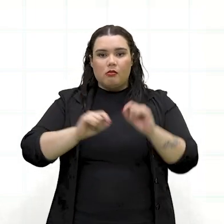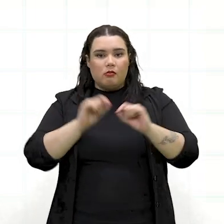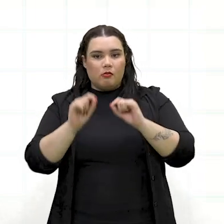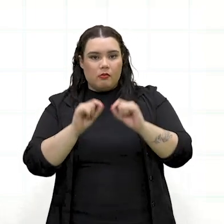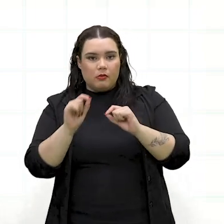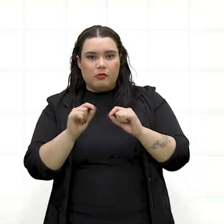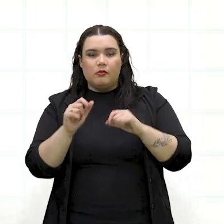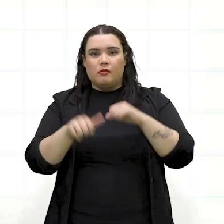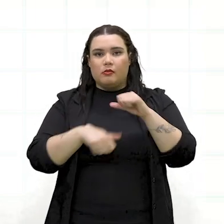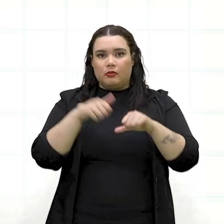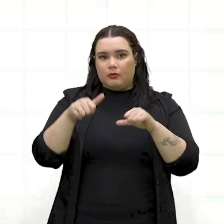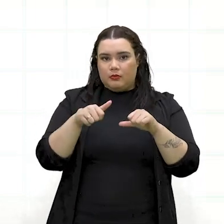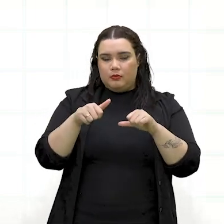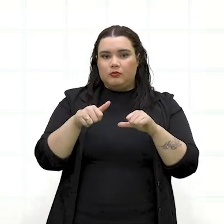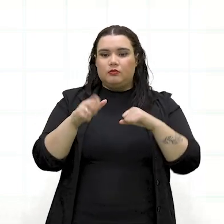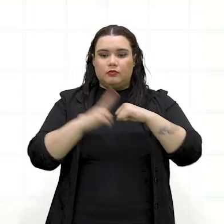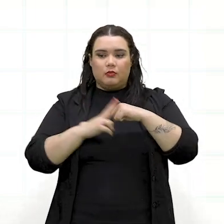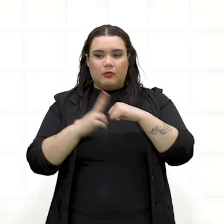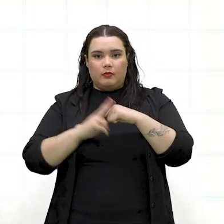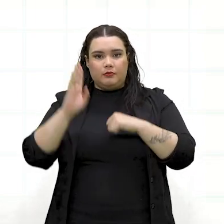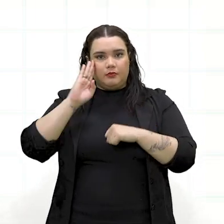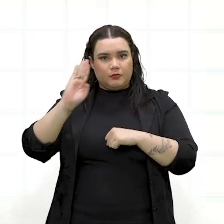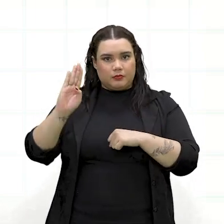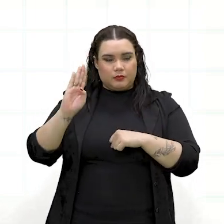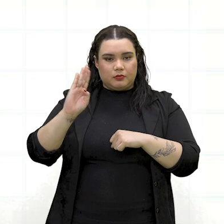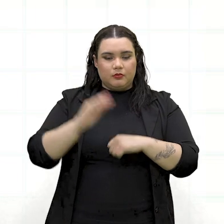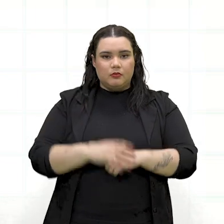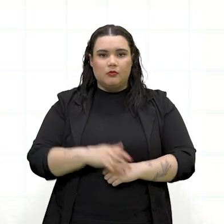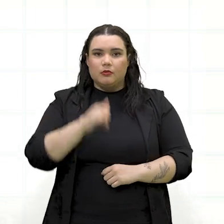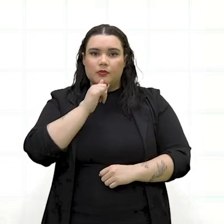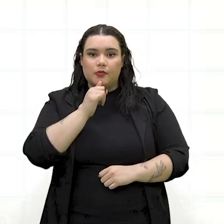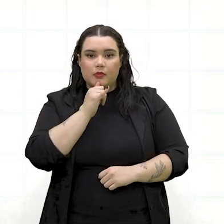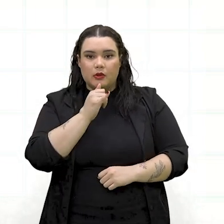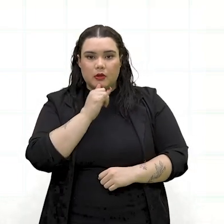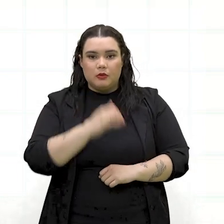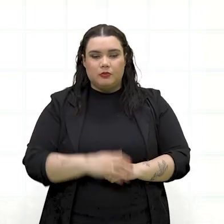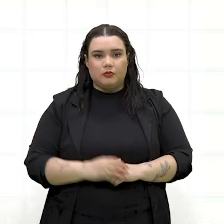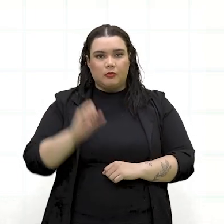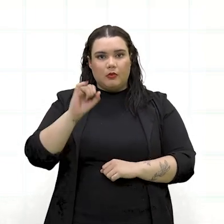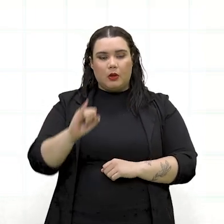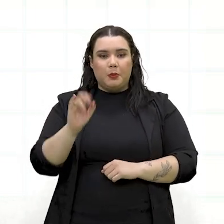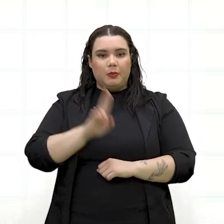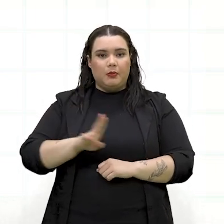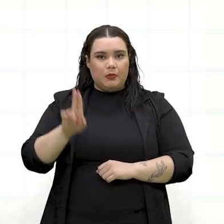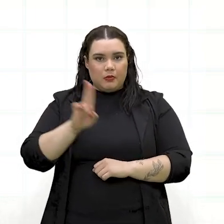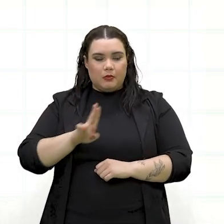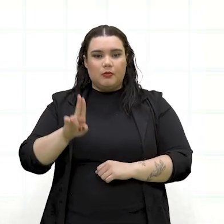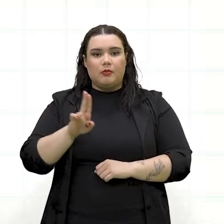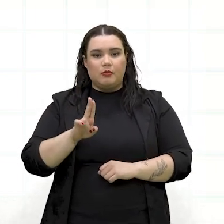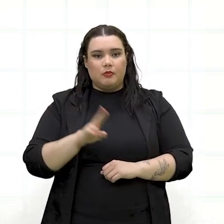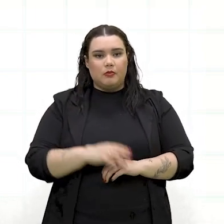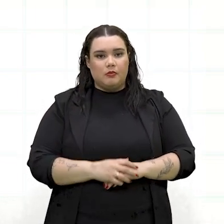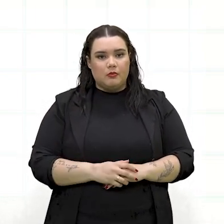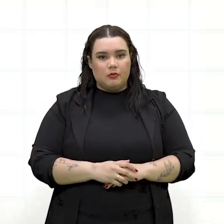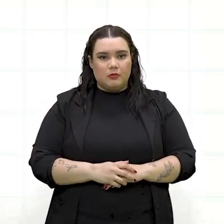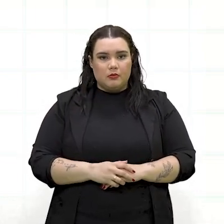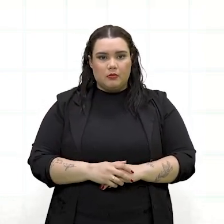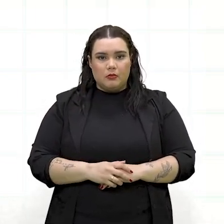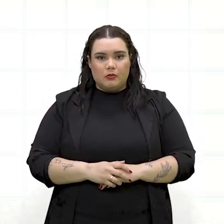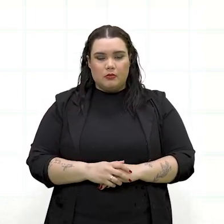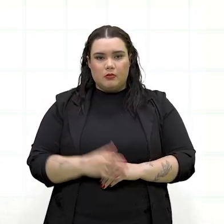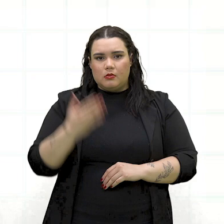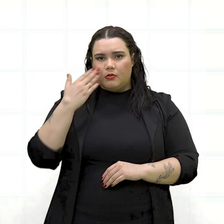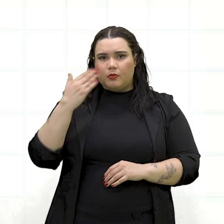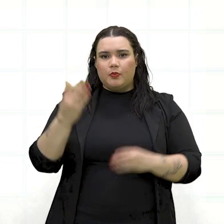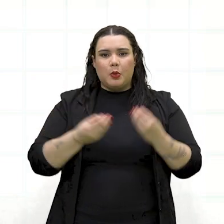para modificar o verbo principal. Por exemplo, se eu usar para requests, vamos ver